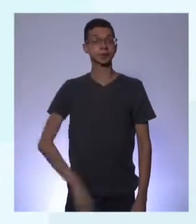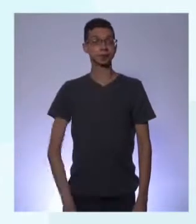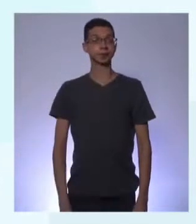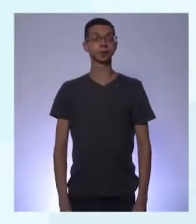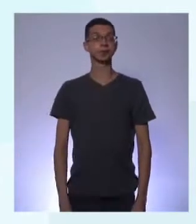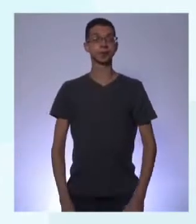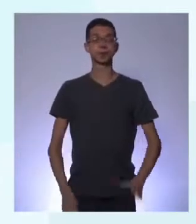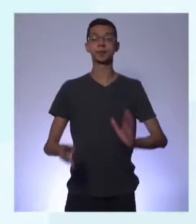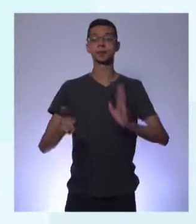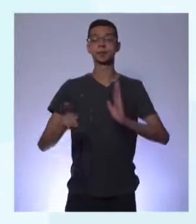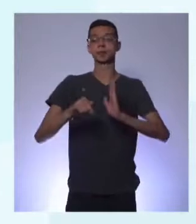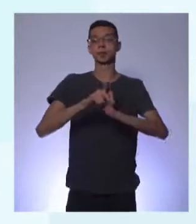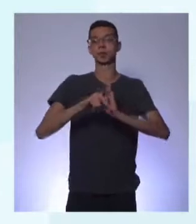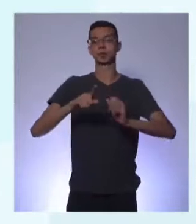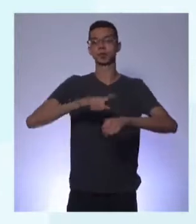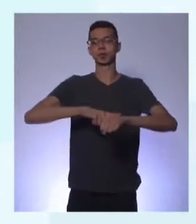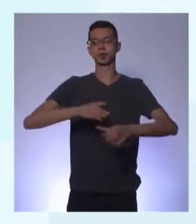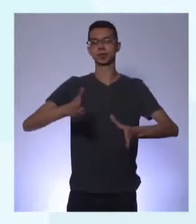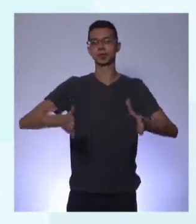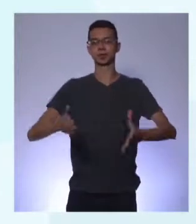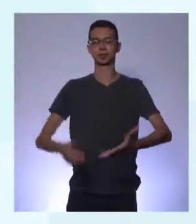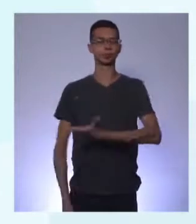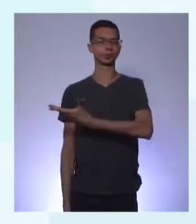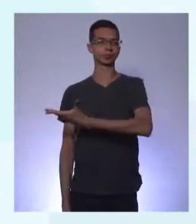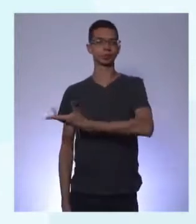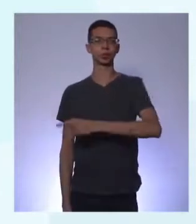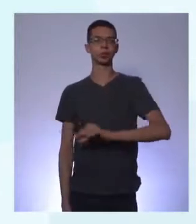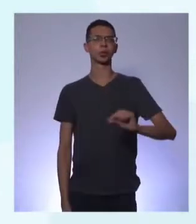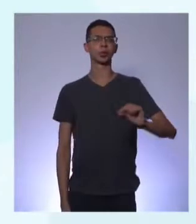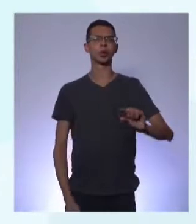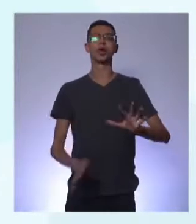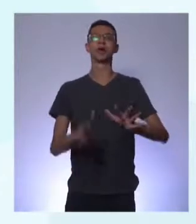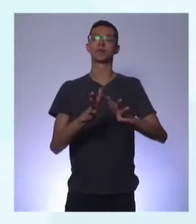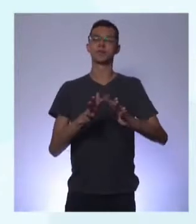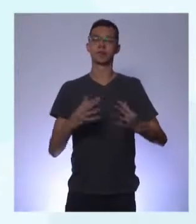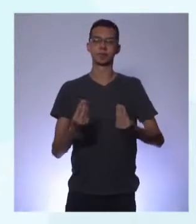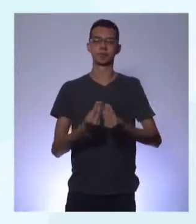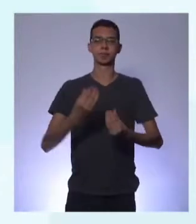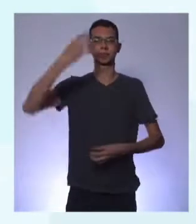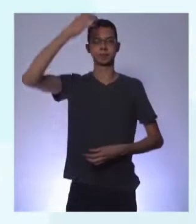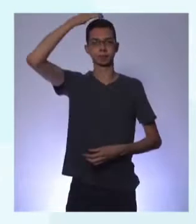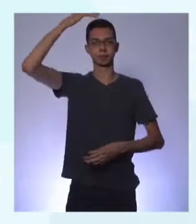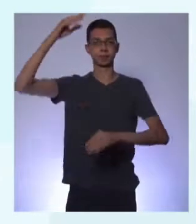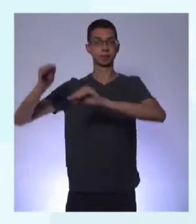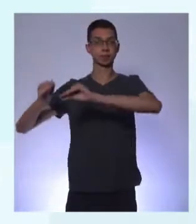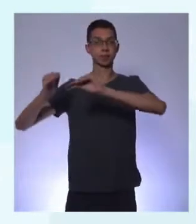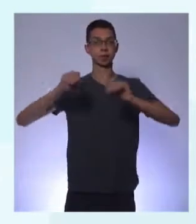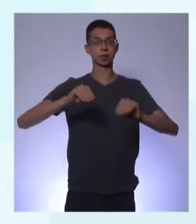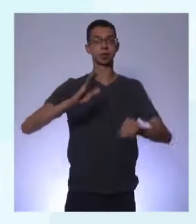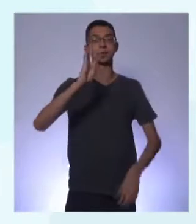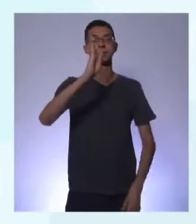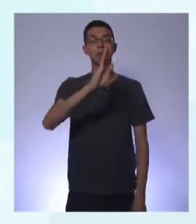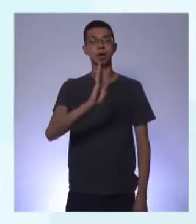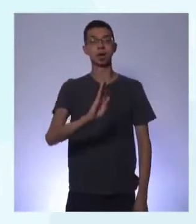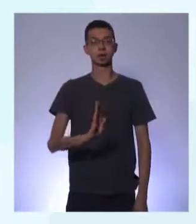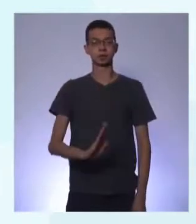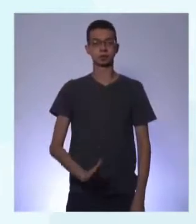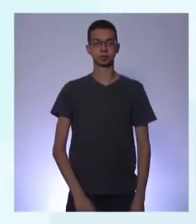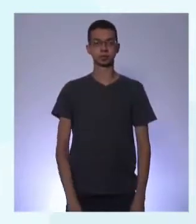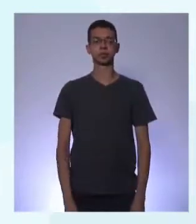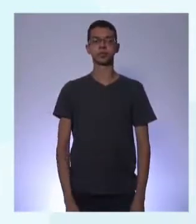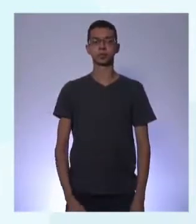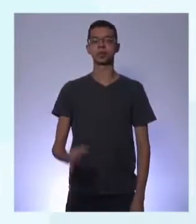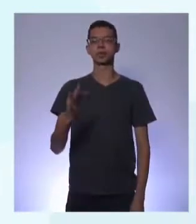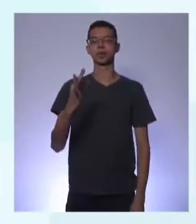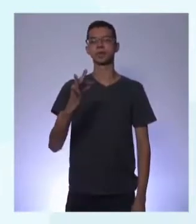particular desse período, que é a vinda da família real para o Brasil. Com o bloqueio continental imposto pela